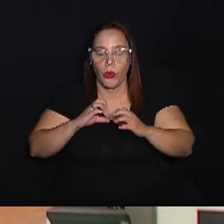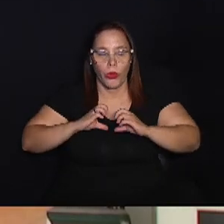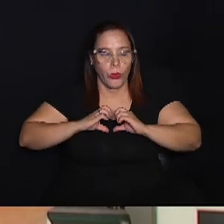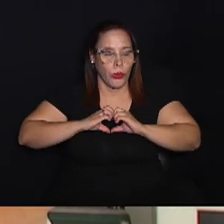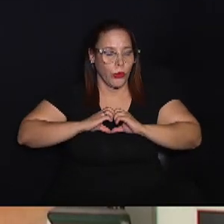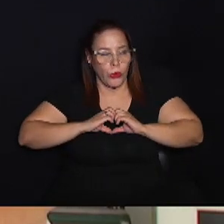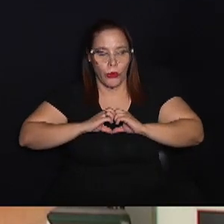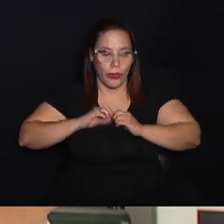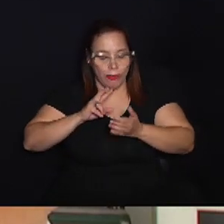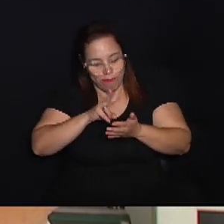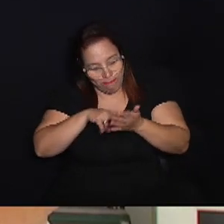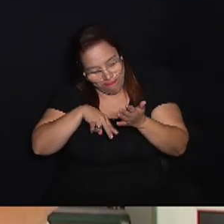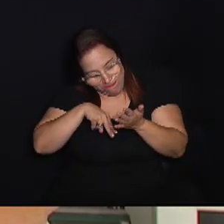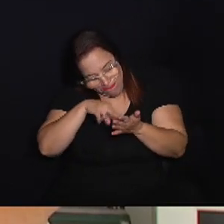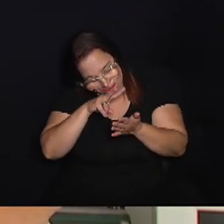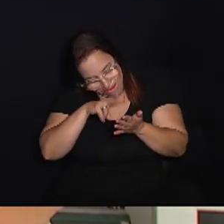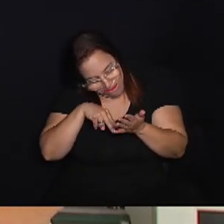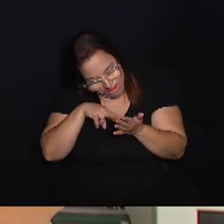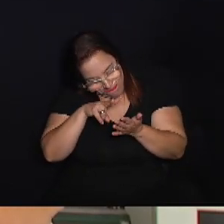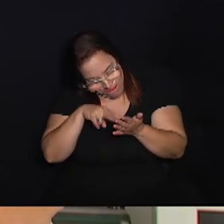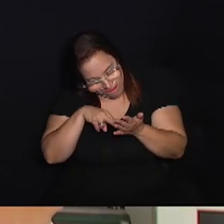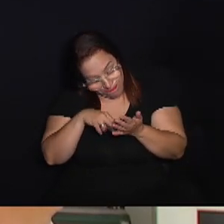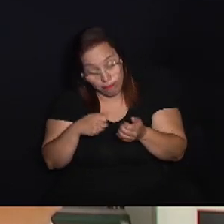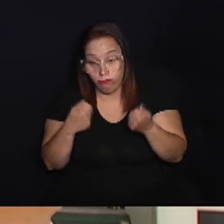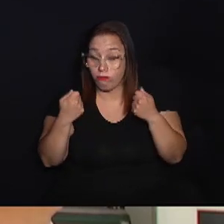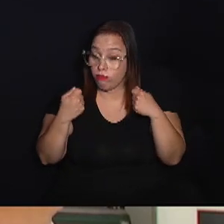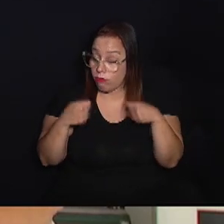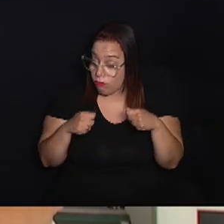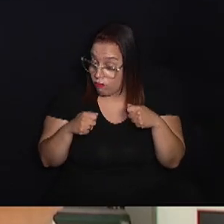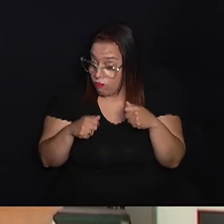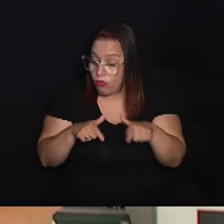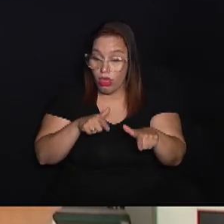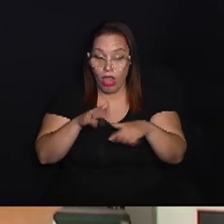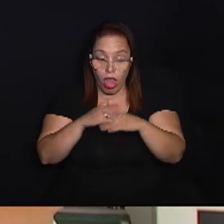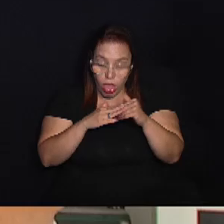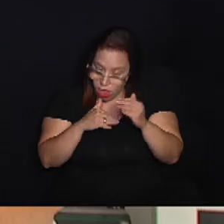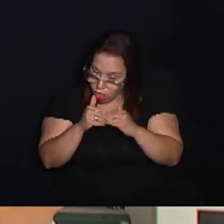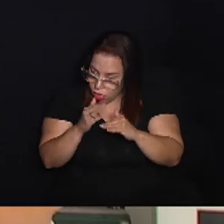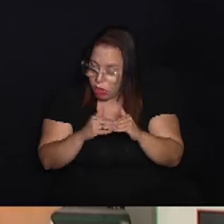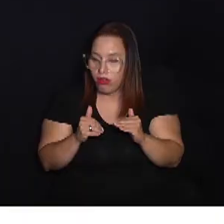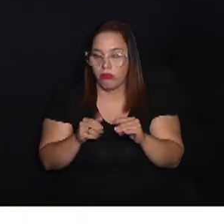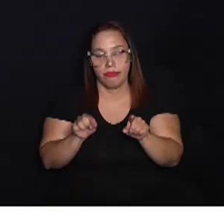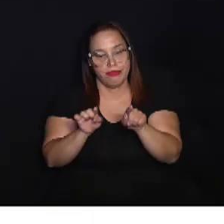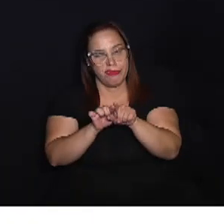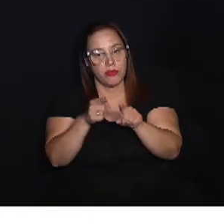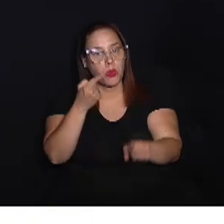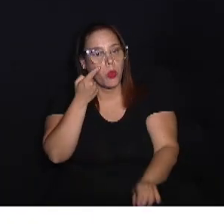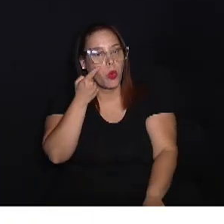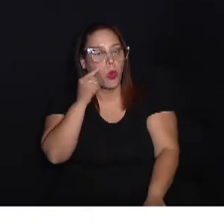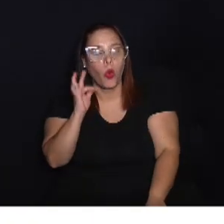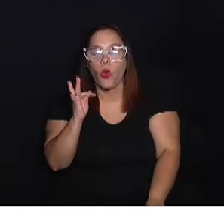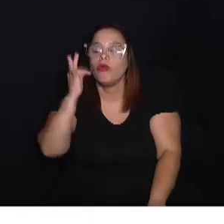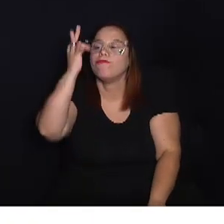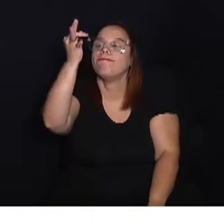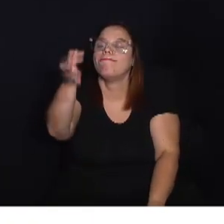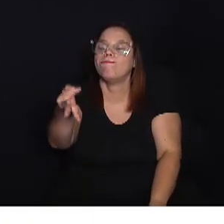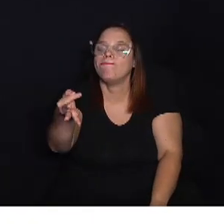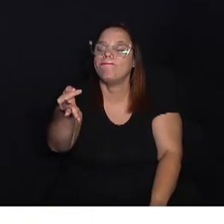pela leitura dos livros físicos, a necessidade desse tratamento e também olhar para o futuro